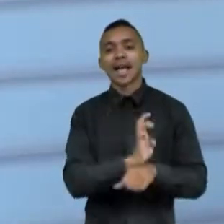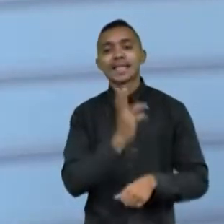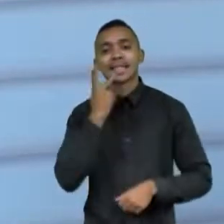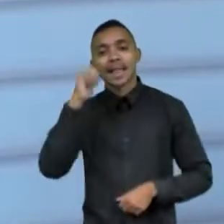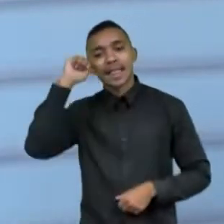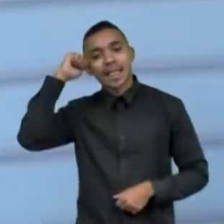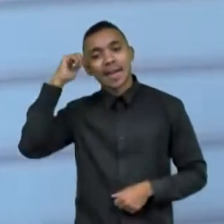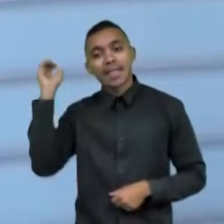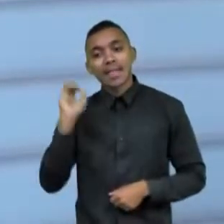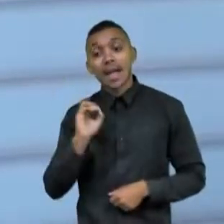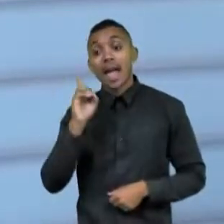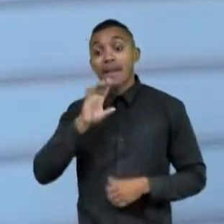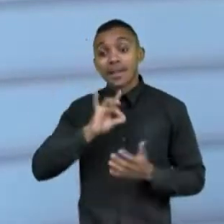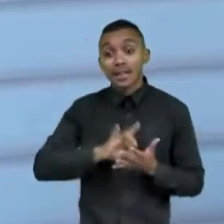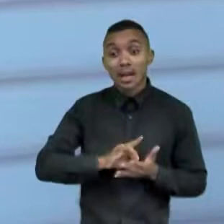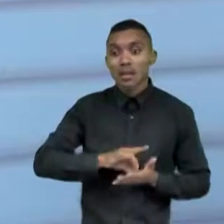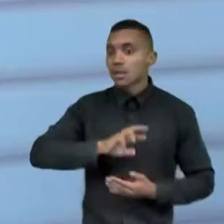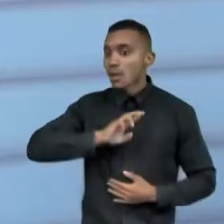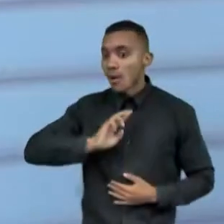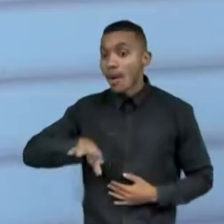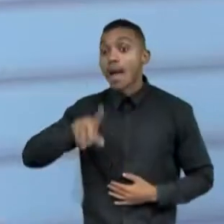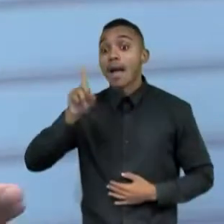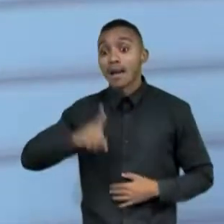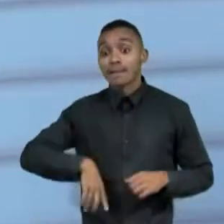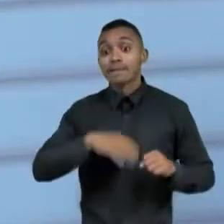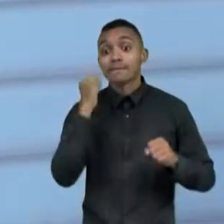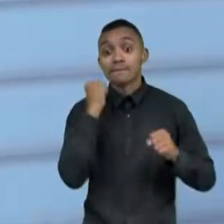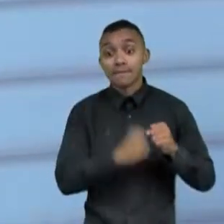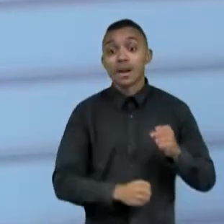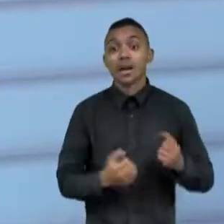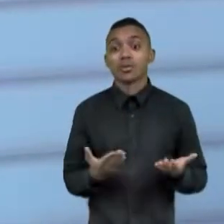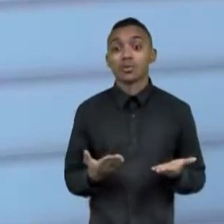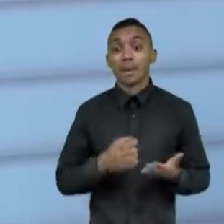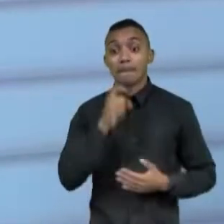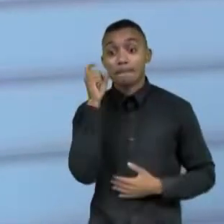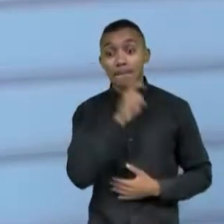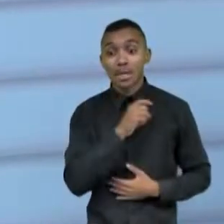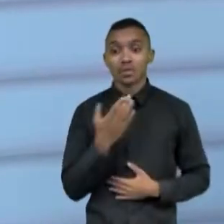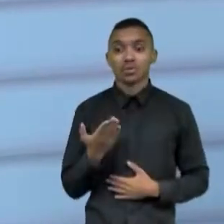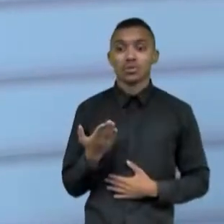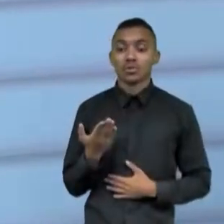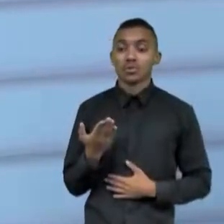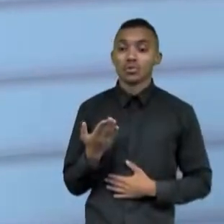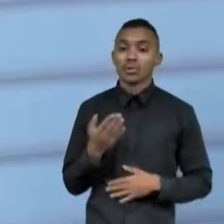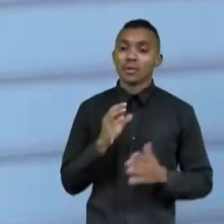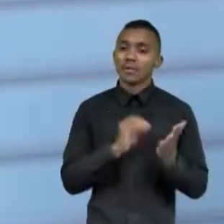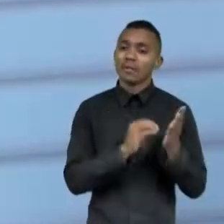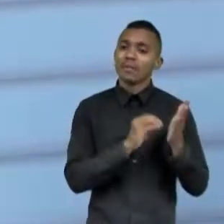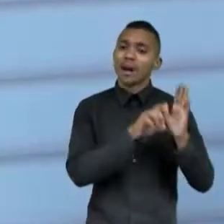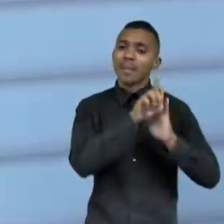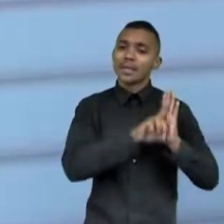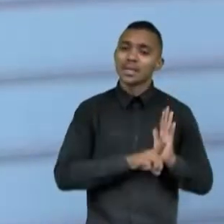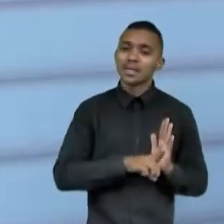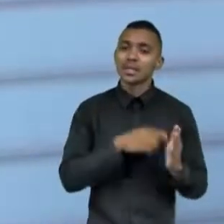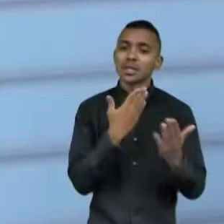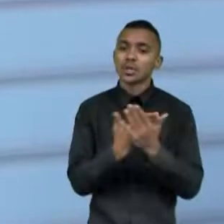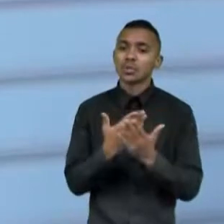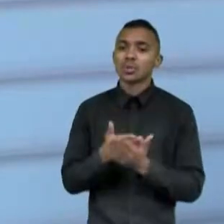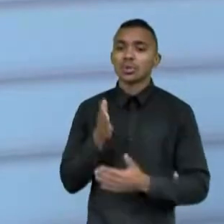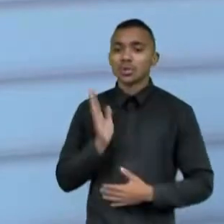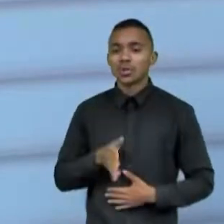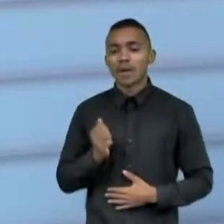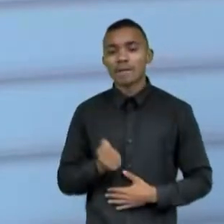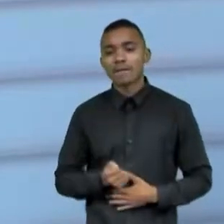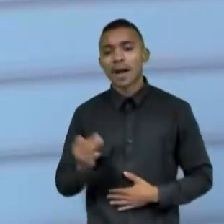inteiramente falsa. Descabida. Certo? Descabida e falta de aprofundamento de estudos. A gente tem diversos